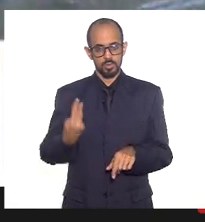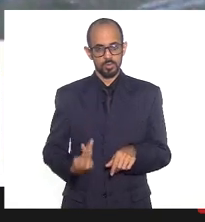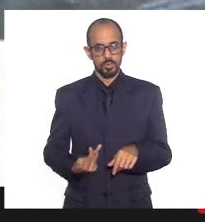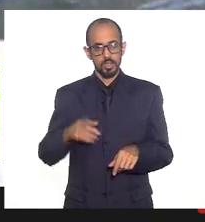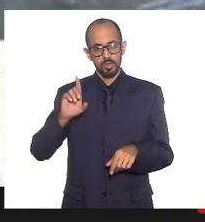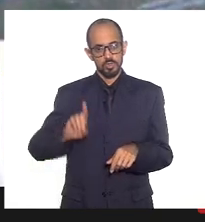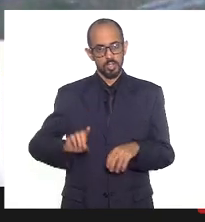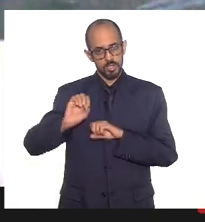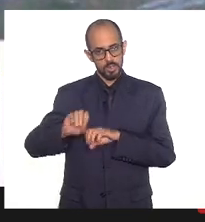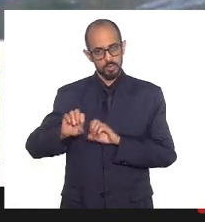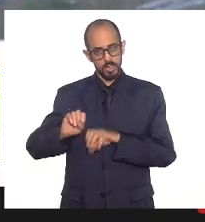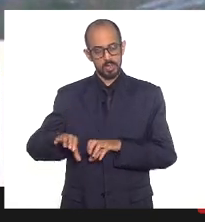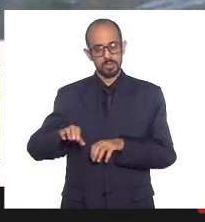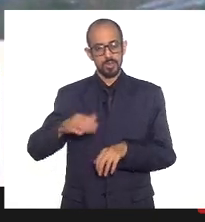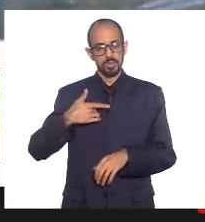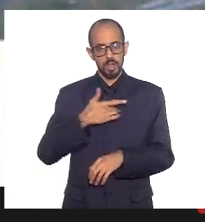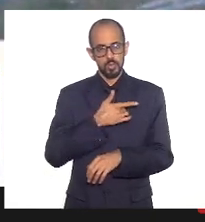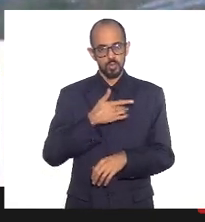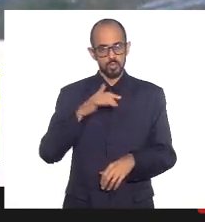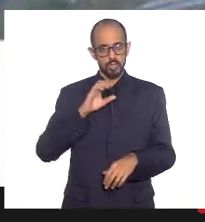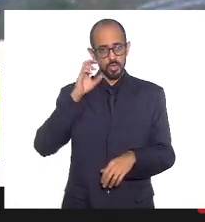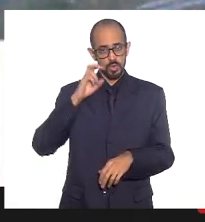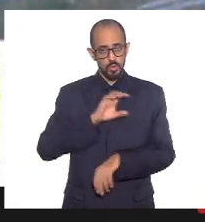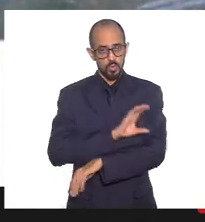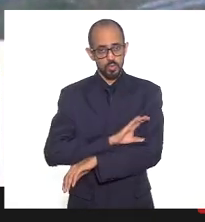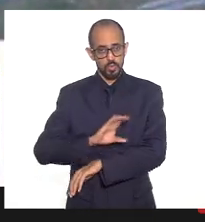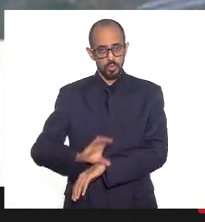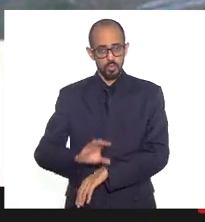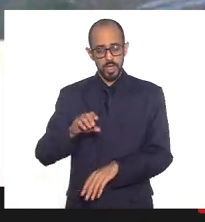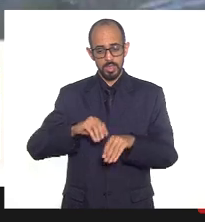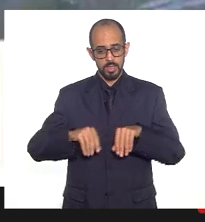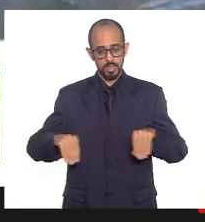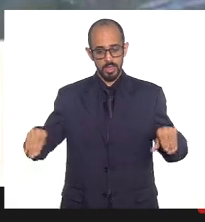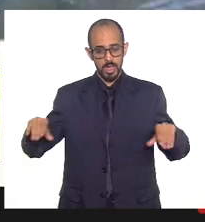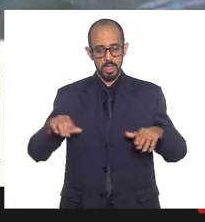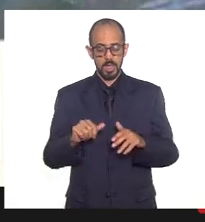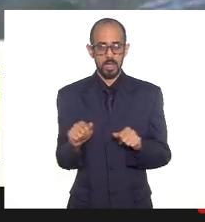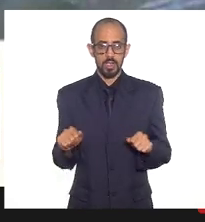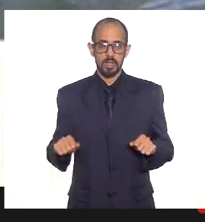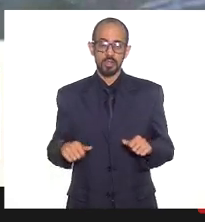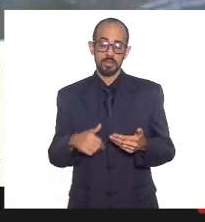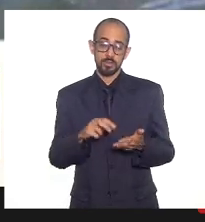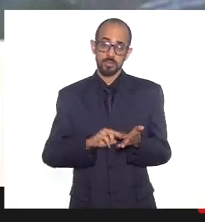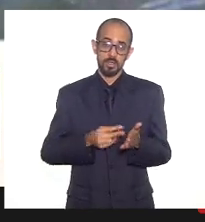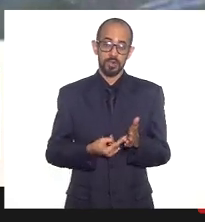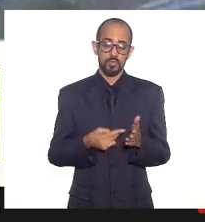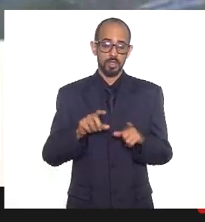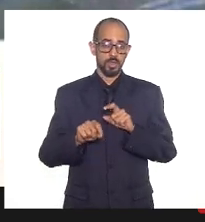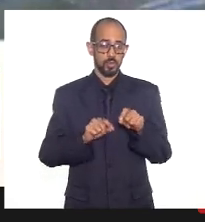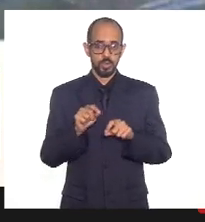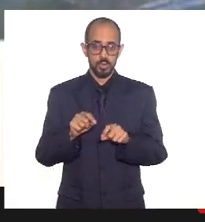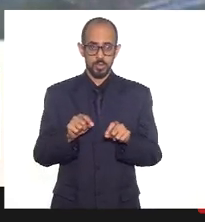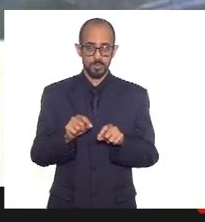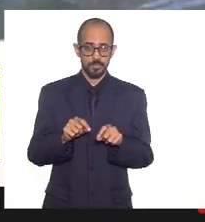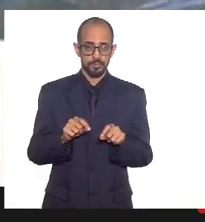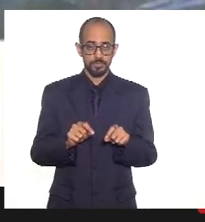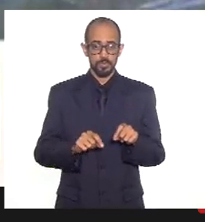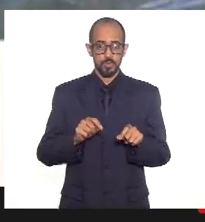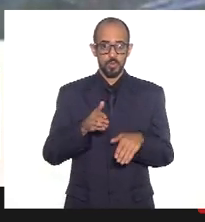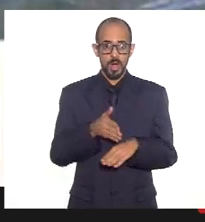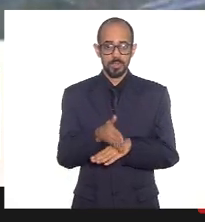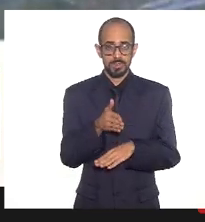educação, à saúde, à cultura, à terra e ao território. Ou seja, acho que o direito ao acesso à